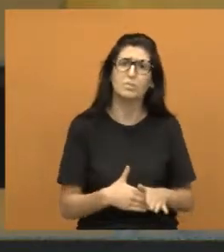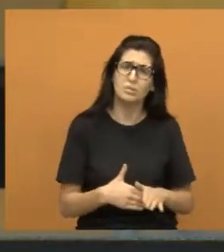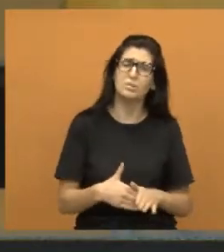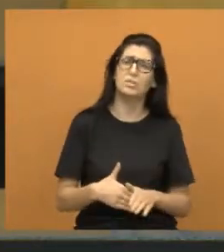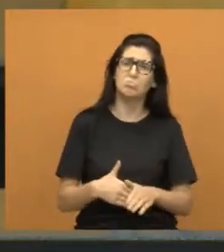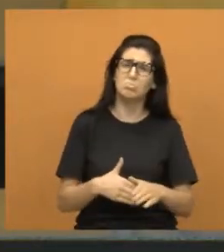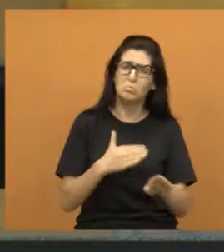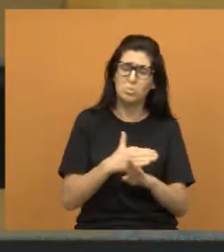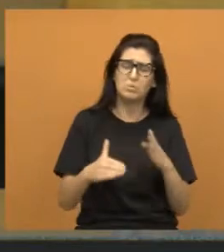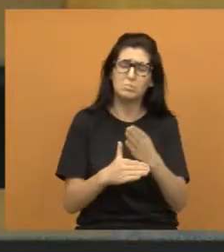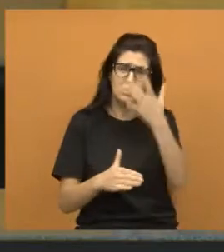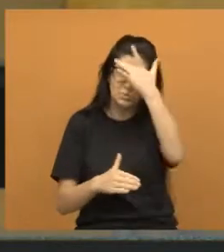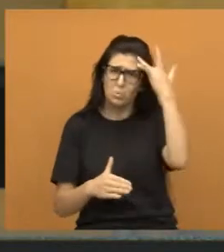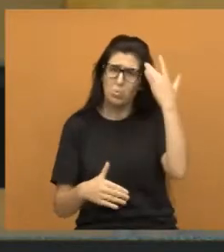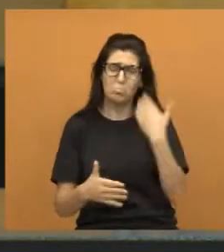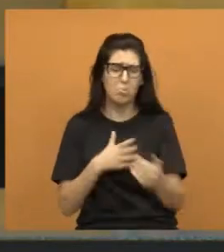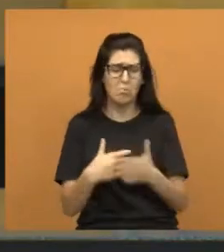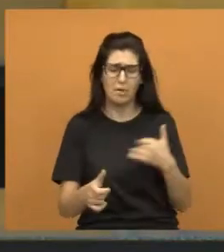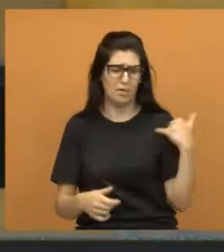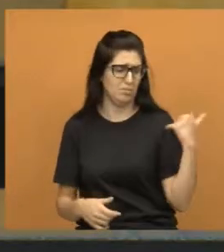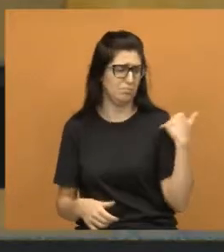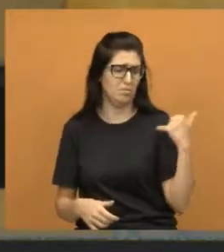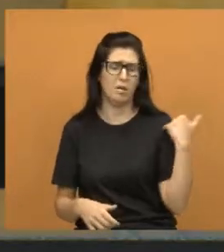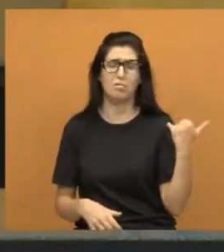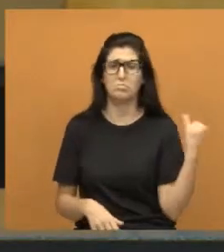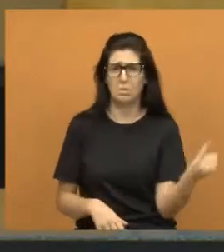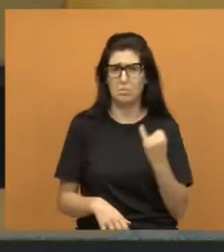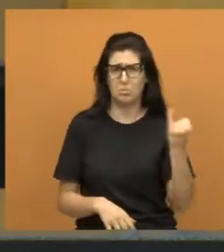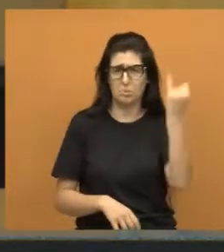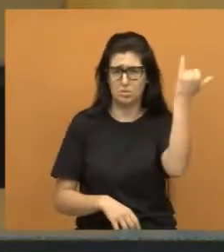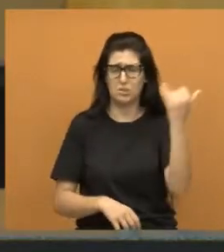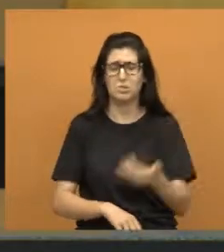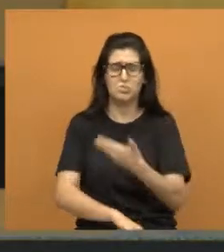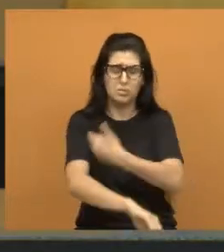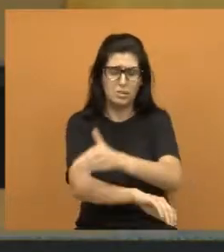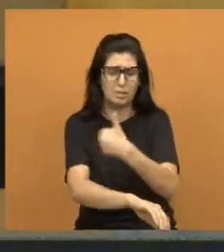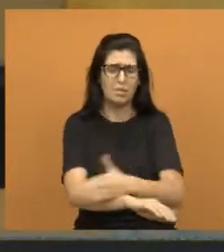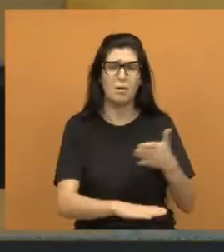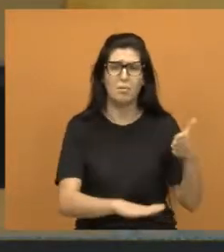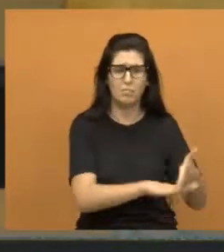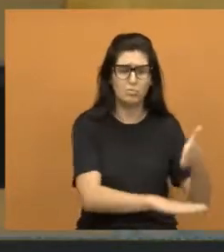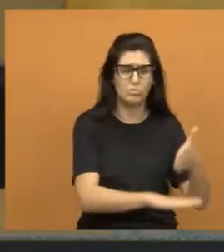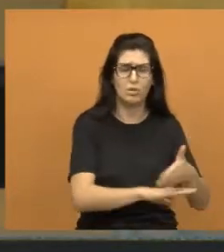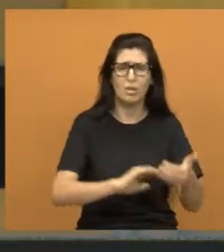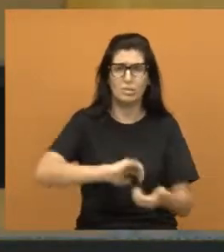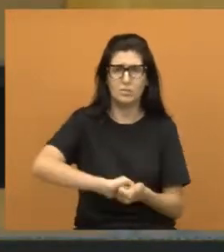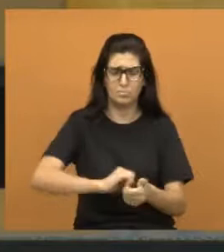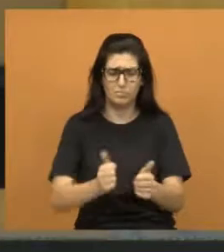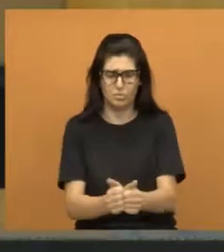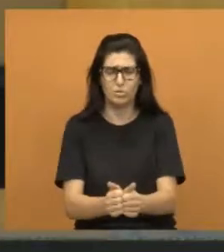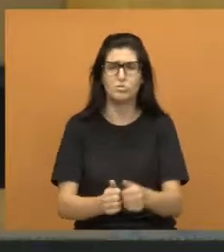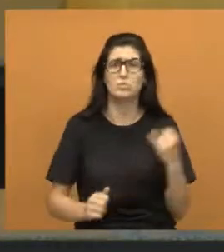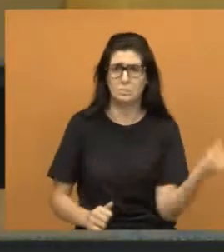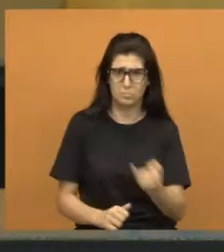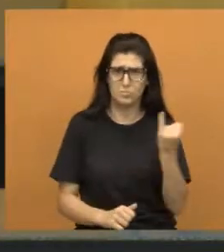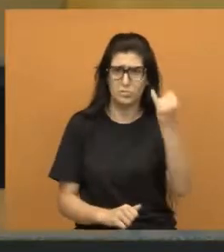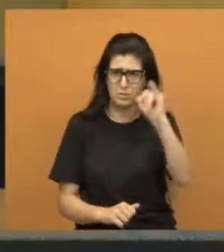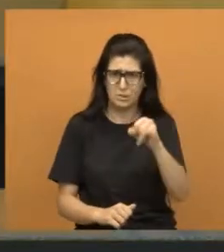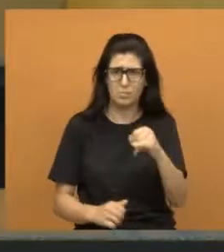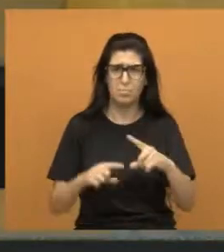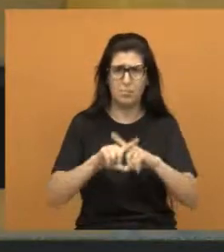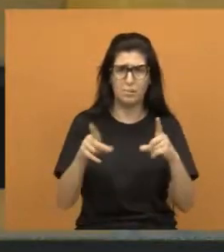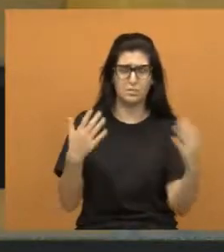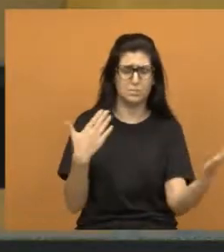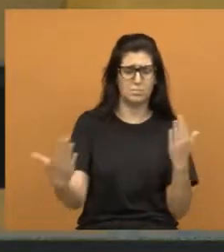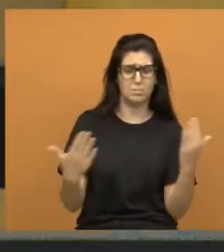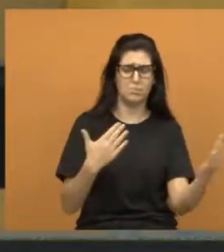cidadão, todas as idades, então acho que é mais fácil. Mas hoje a gente vê a questão, comparando com o que já existe a lei